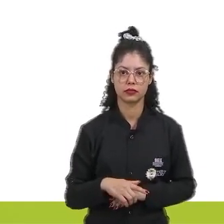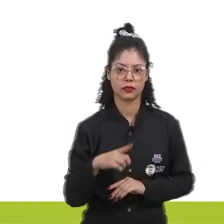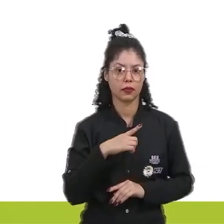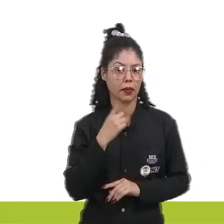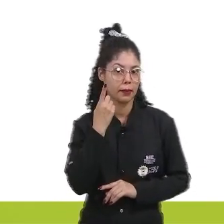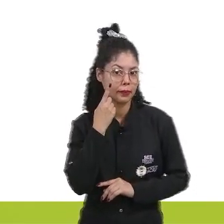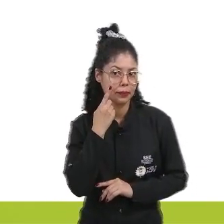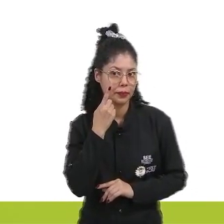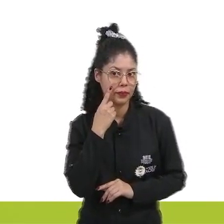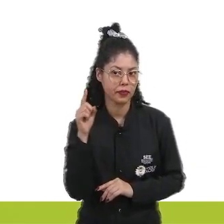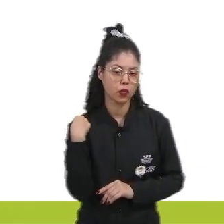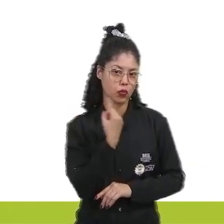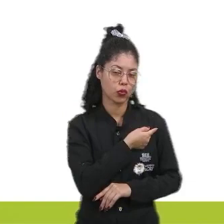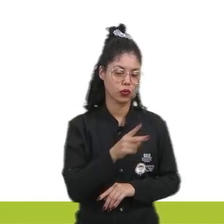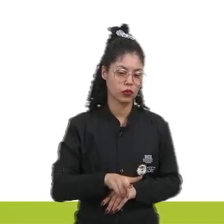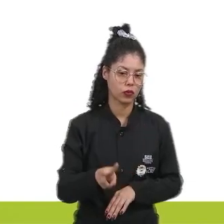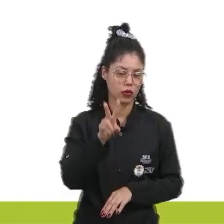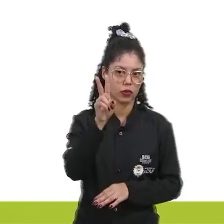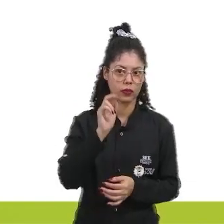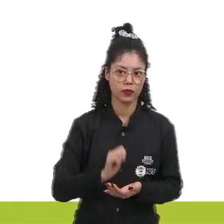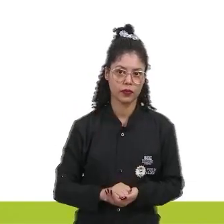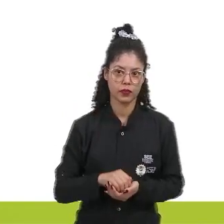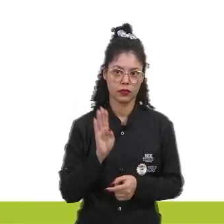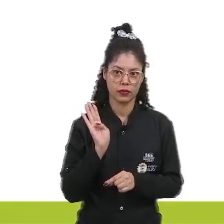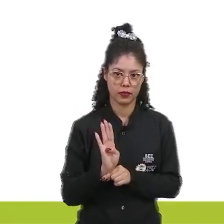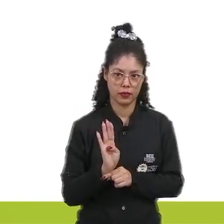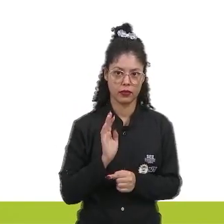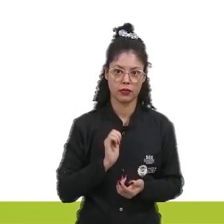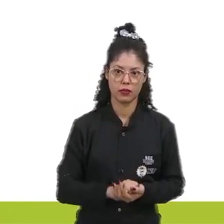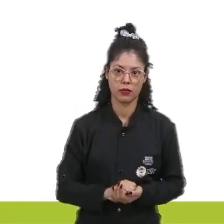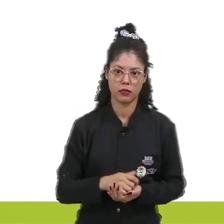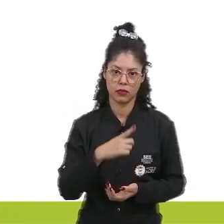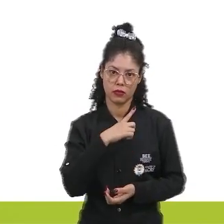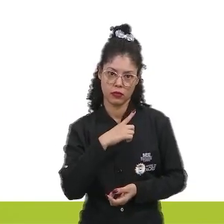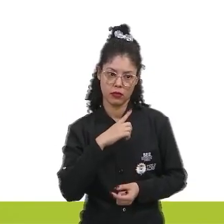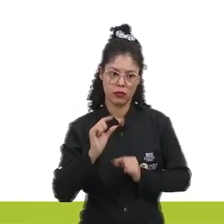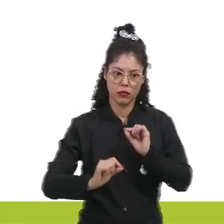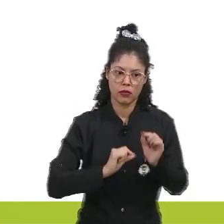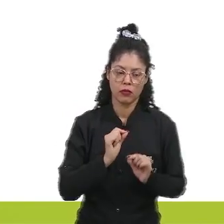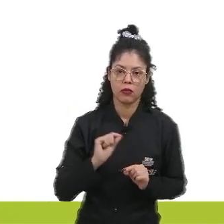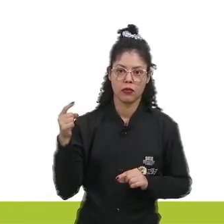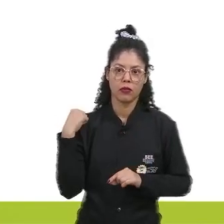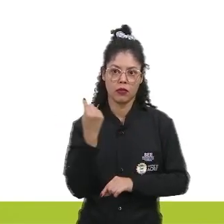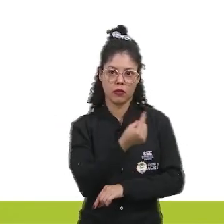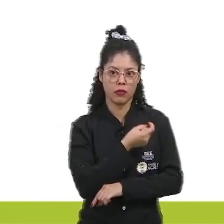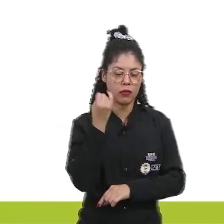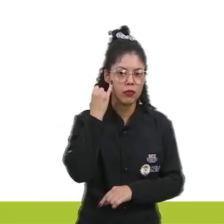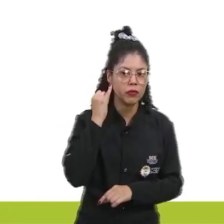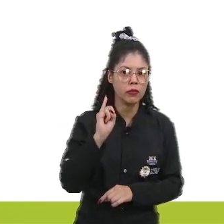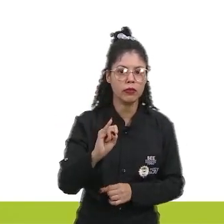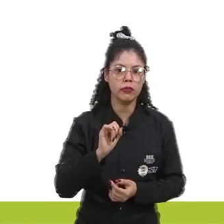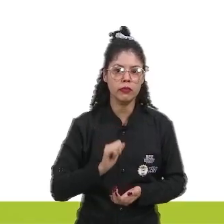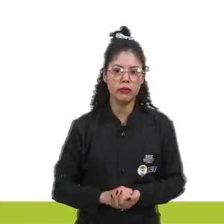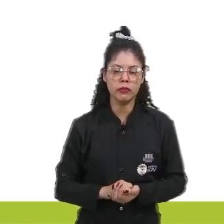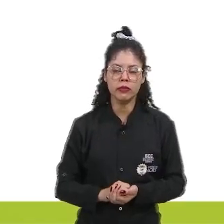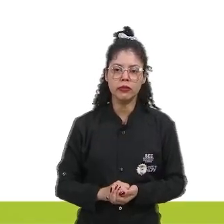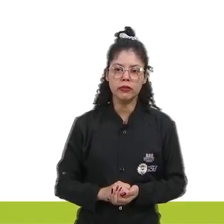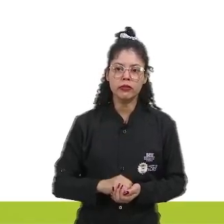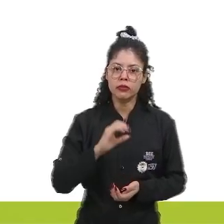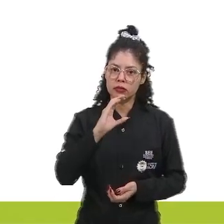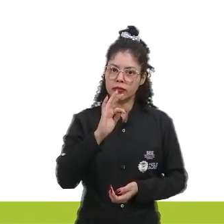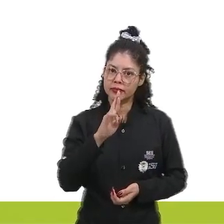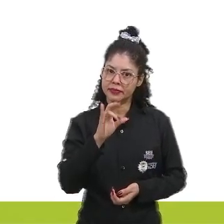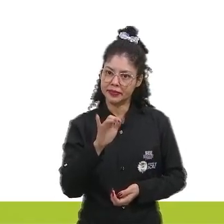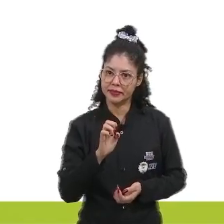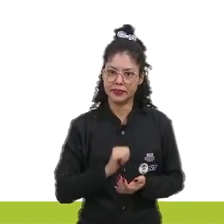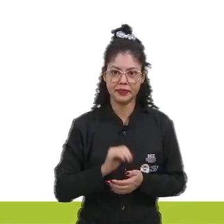ó, que é o nosso valor em B. O nosso valor em B, ele vai admitir para a gente a ideia do coeficiente